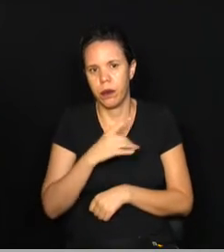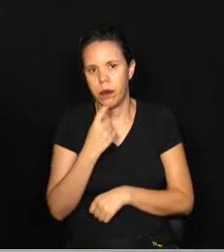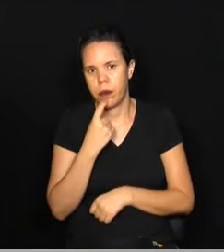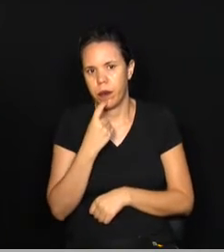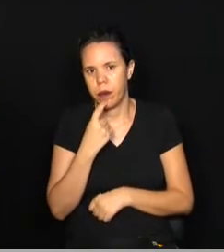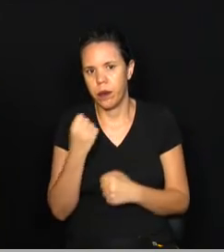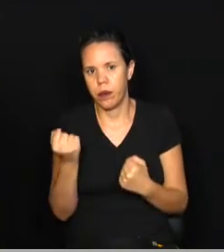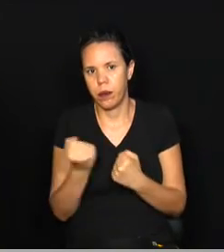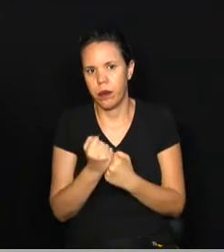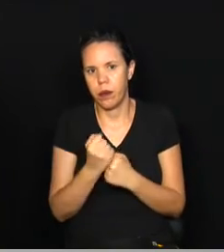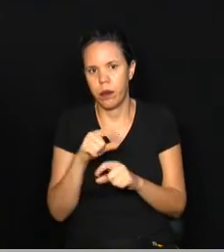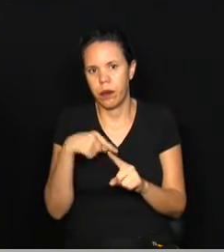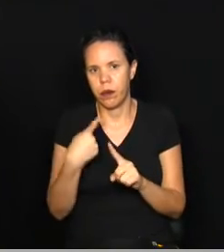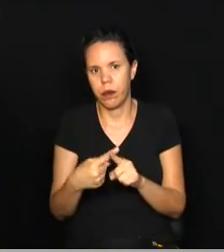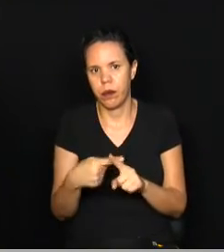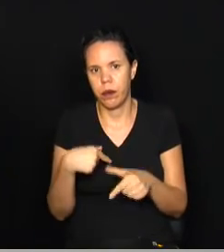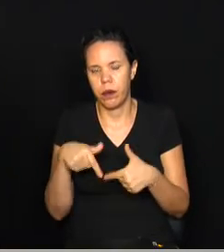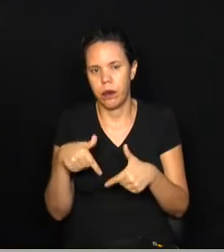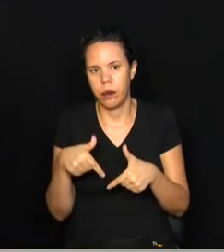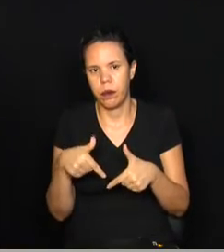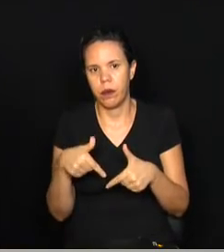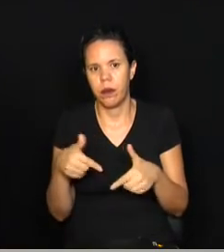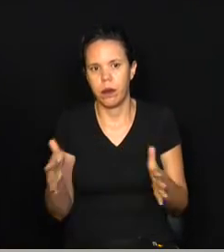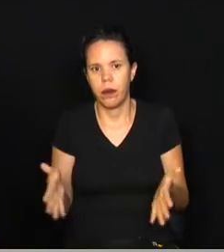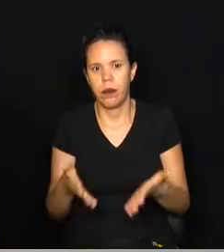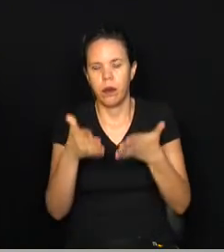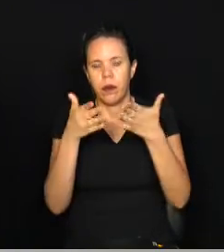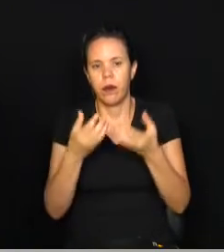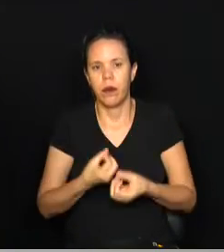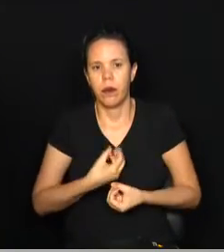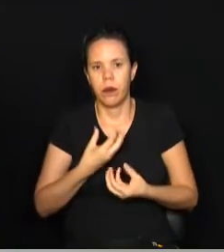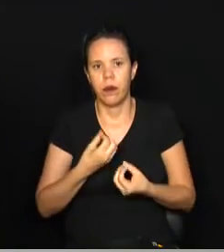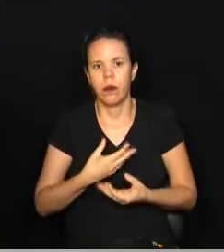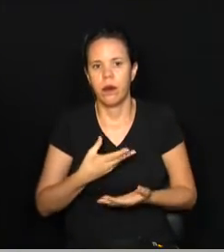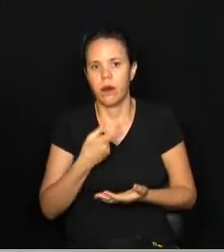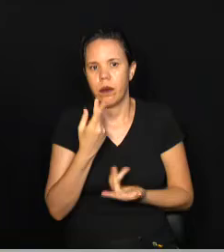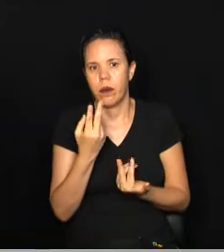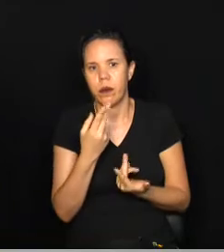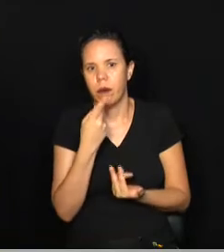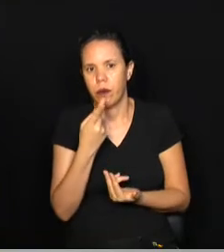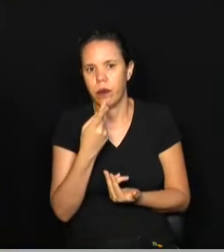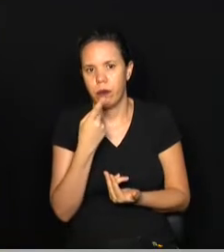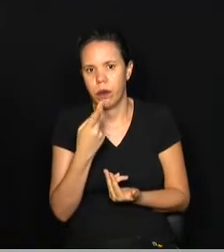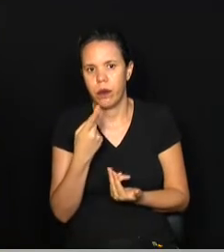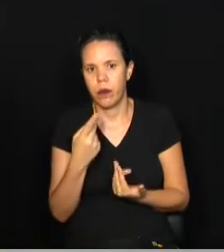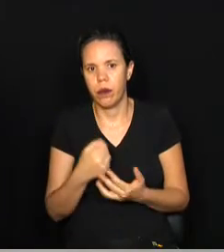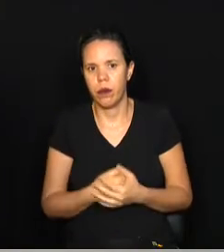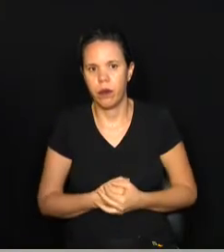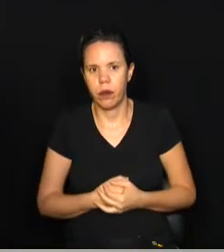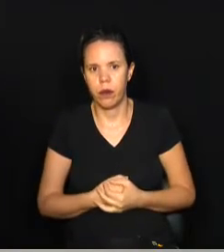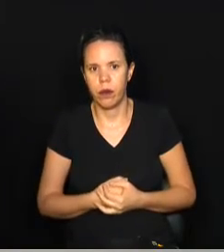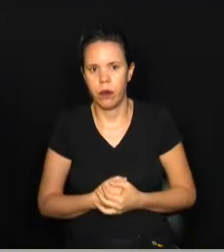um apoio a mais para podermos trabalhar em prol da informação, como bem falou o senhor Denis Ribeiro,